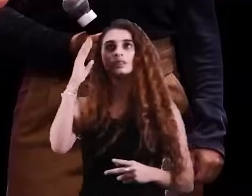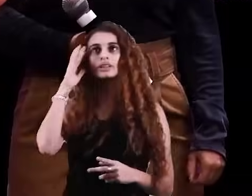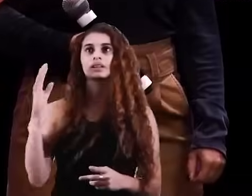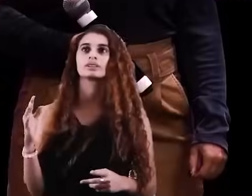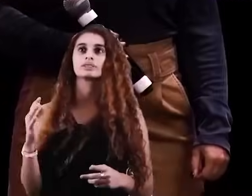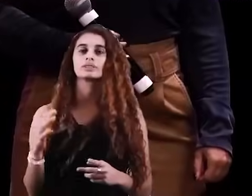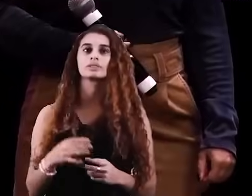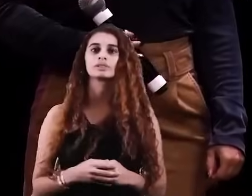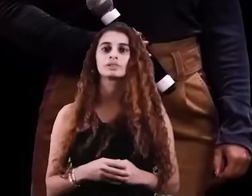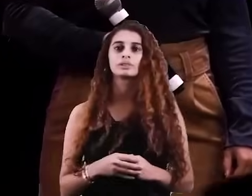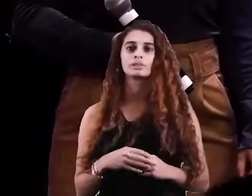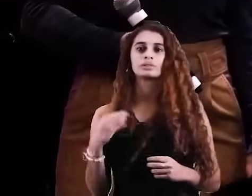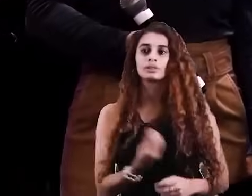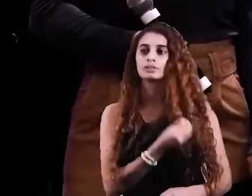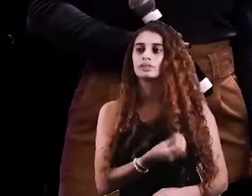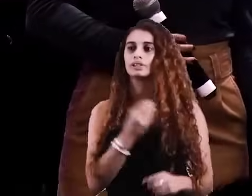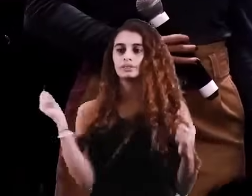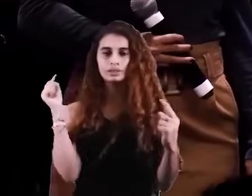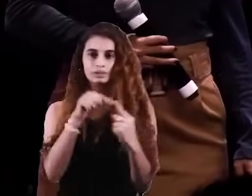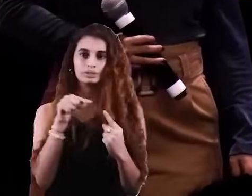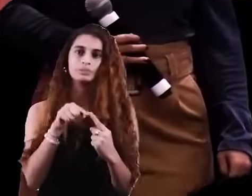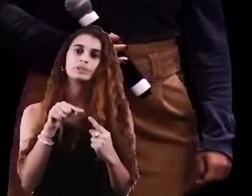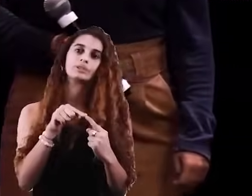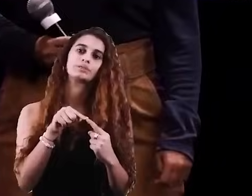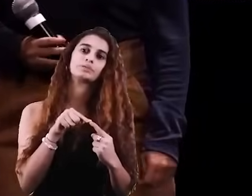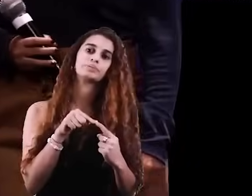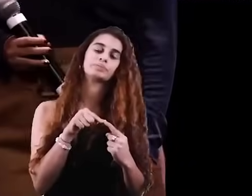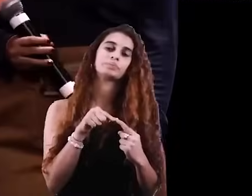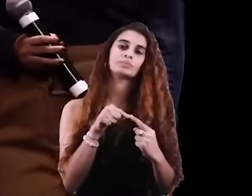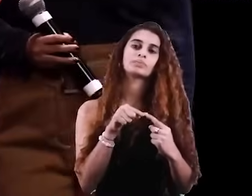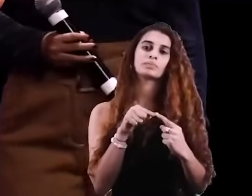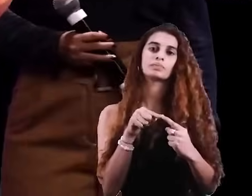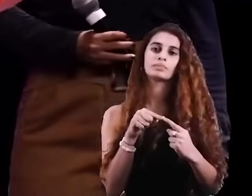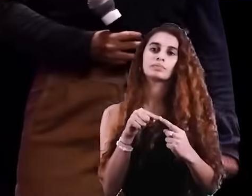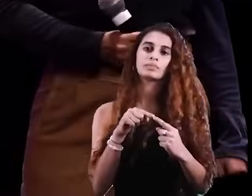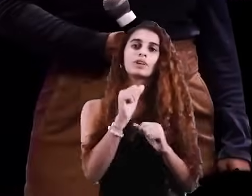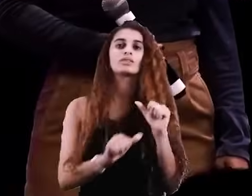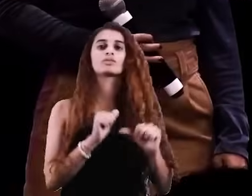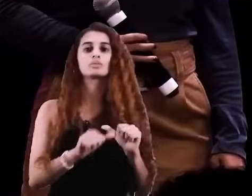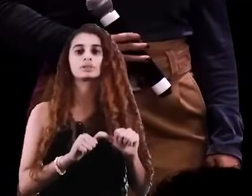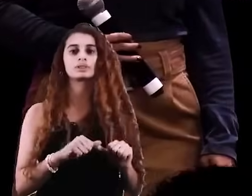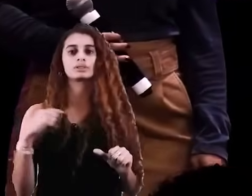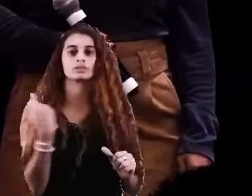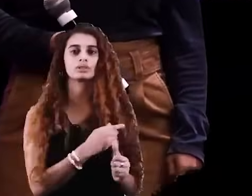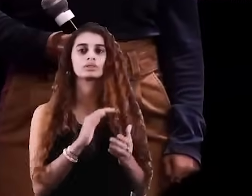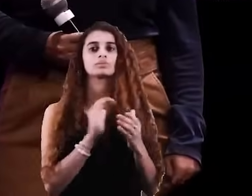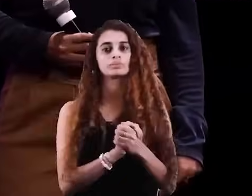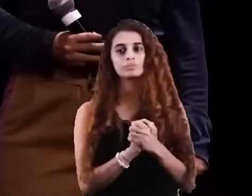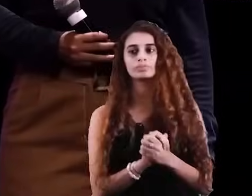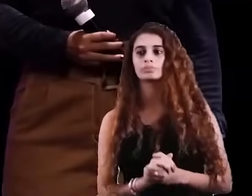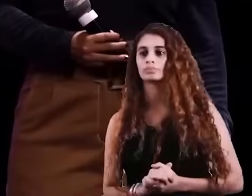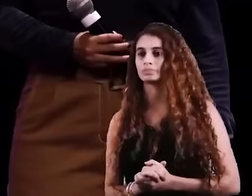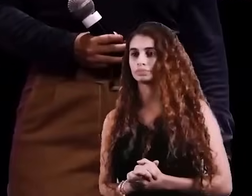um, e Deus tem um muito maior. Às vezes a gente acha que o propósito da nossa vida é a mudança do nosso marido. Deus pode te usar para que o propósito